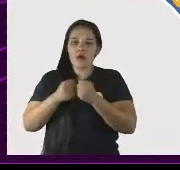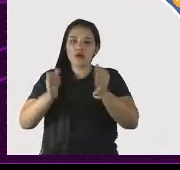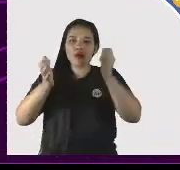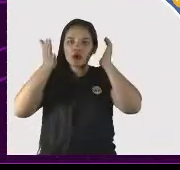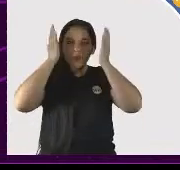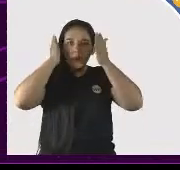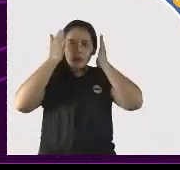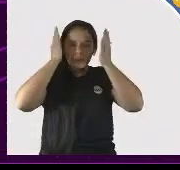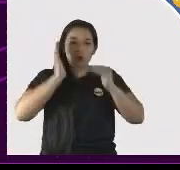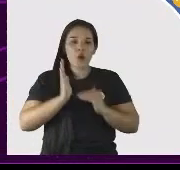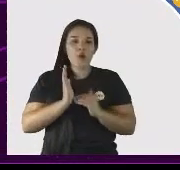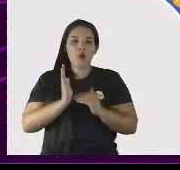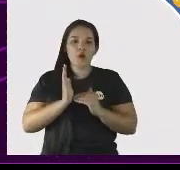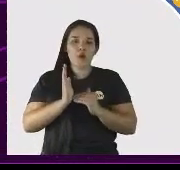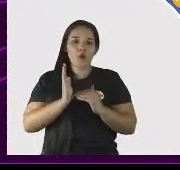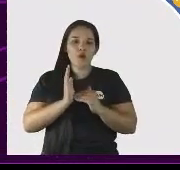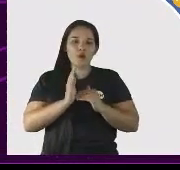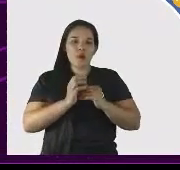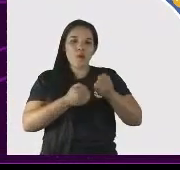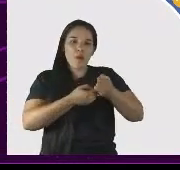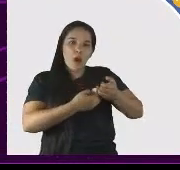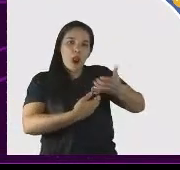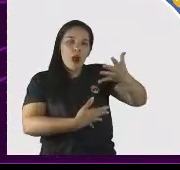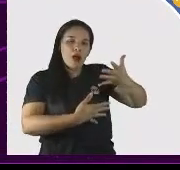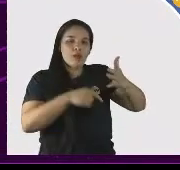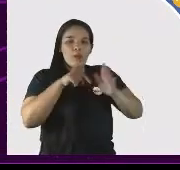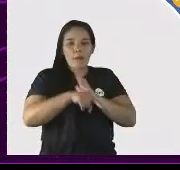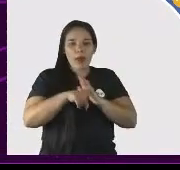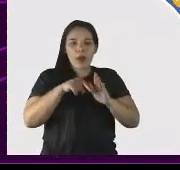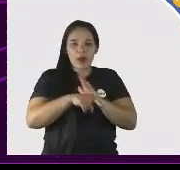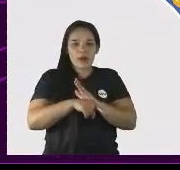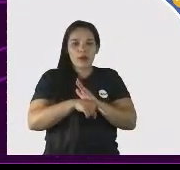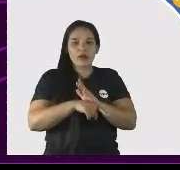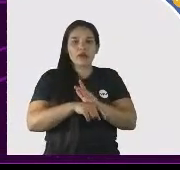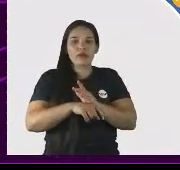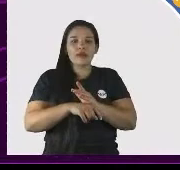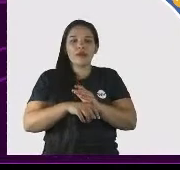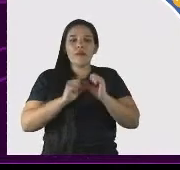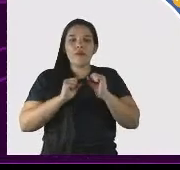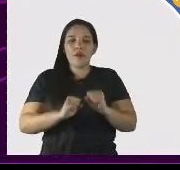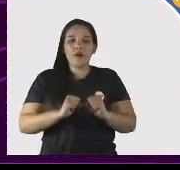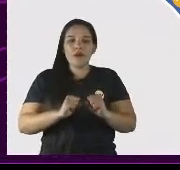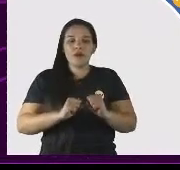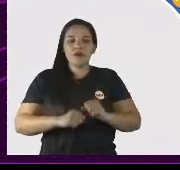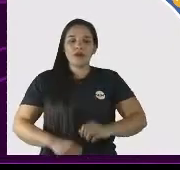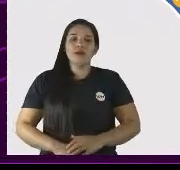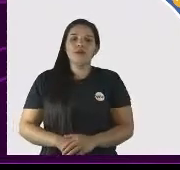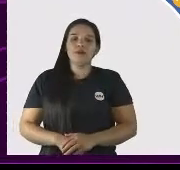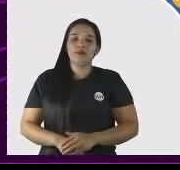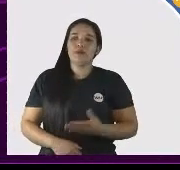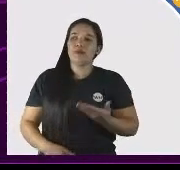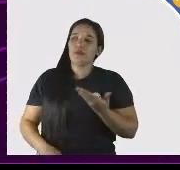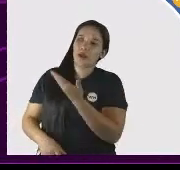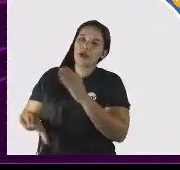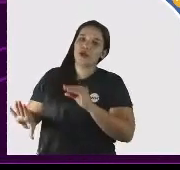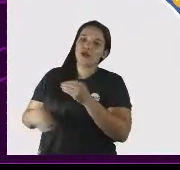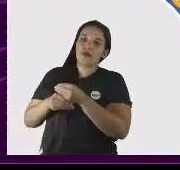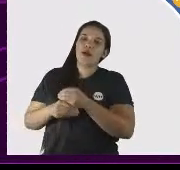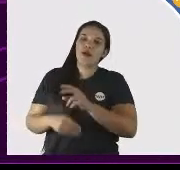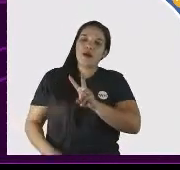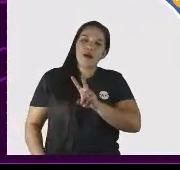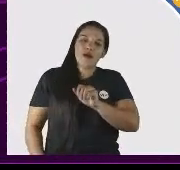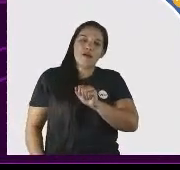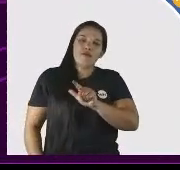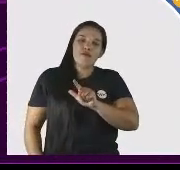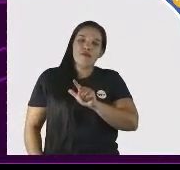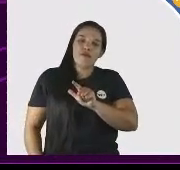último painel eu vou abrir a o microfone ao Senhor espera solicitação fazer as considerações finais voltas Você tem algo a acrescentar o nosso debate aqui nesse